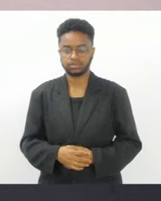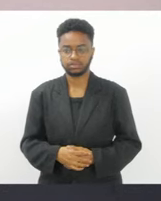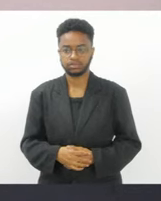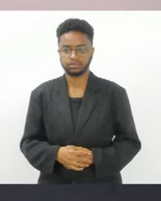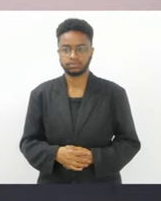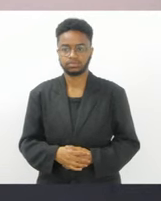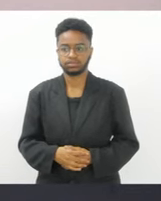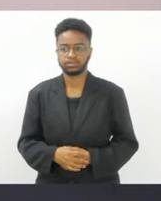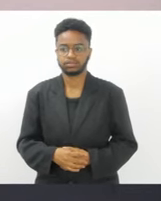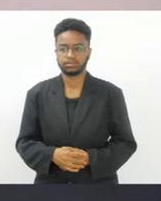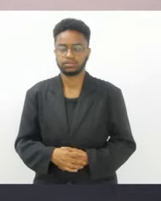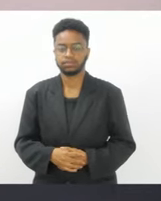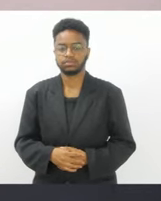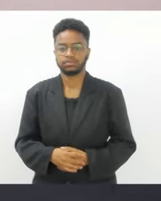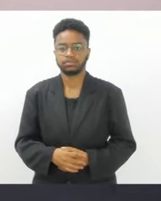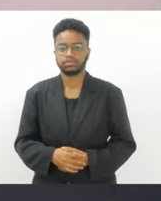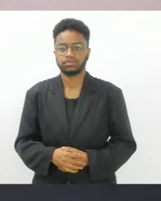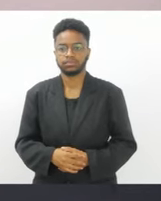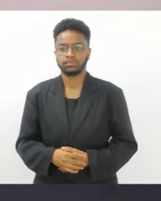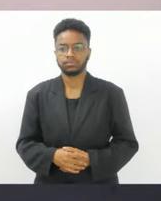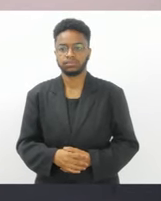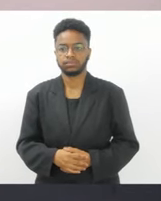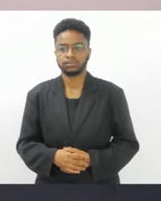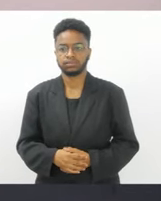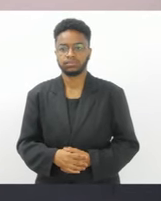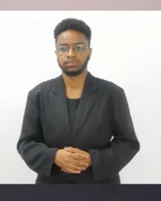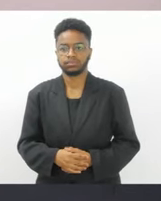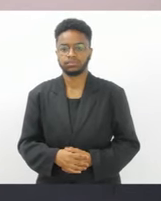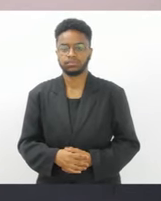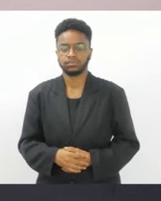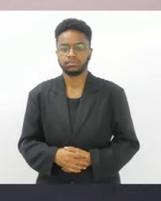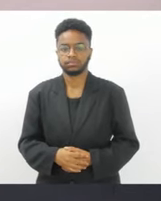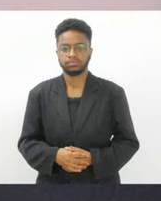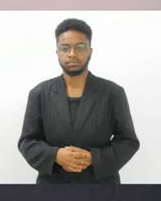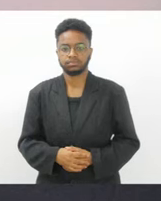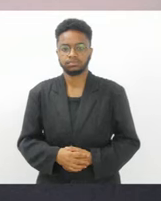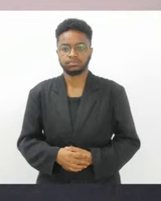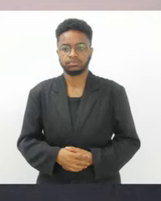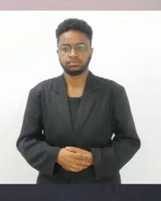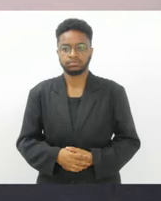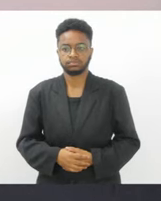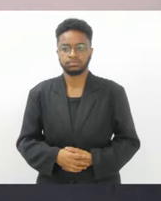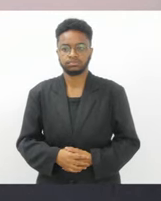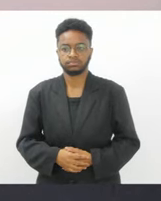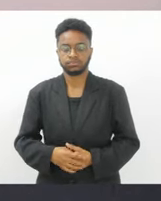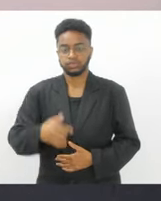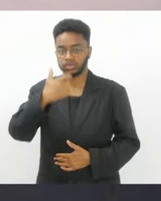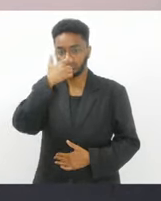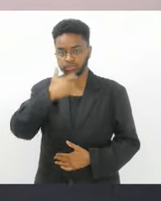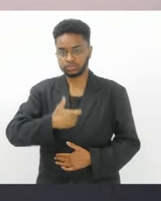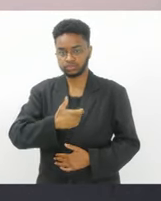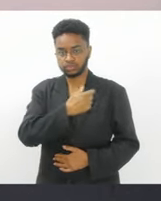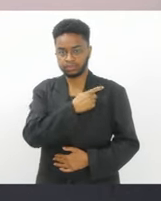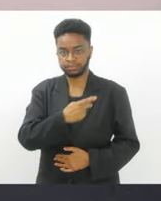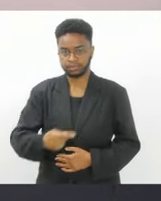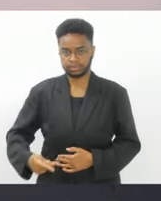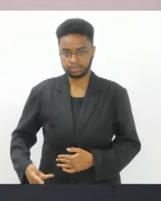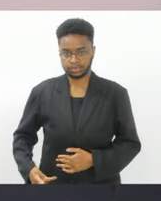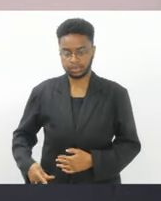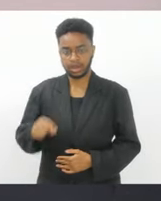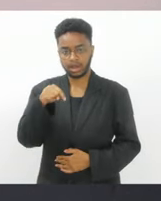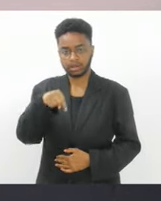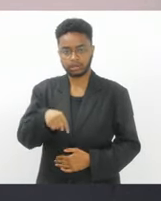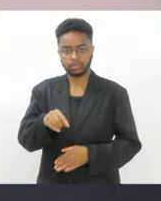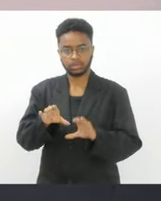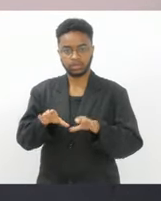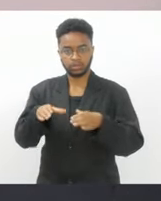2024. Na condição de presidente da